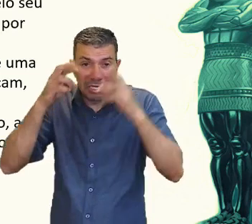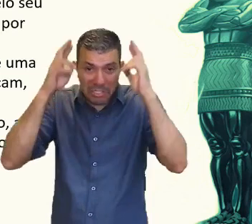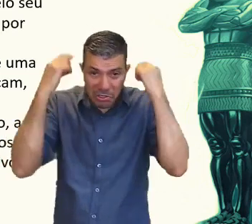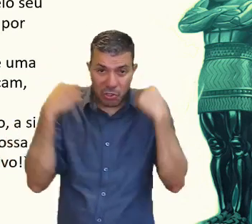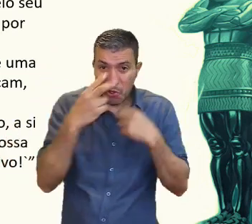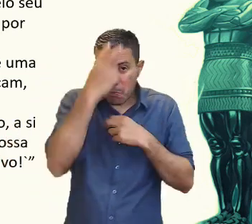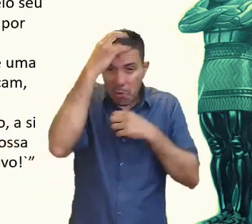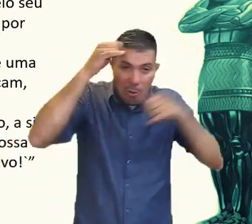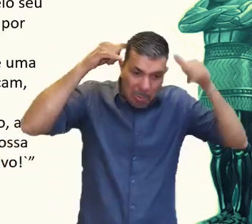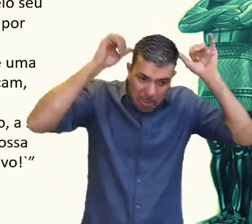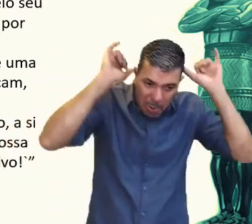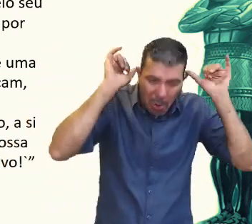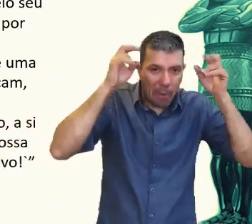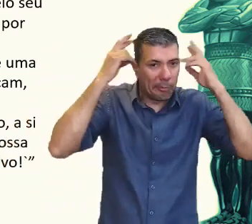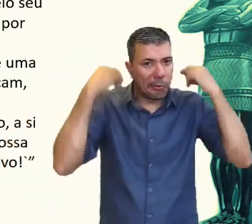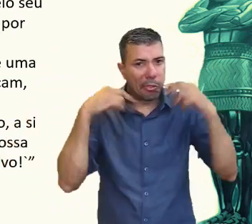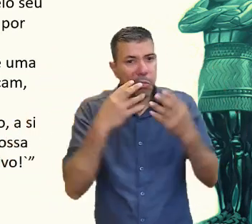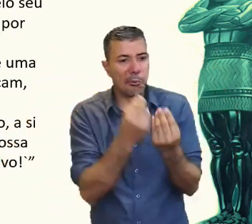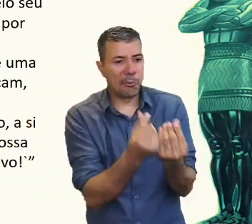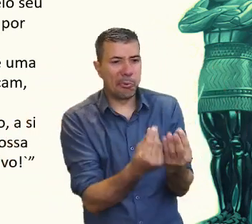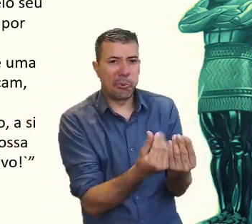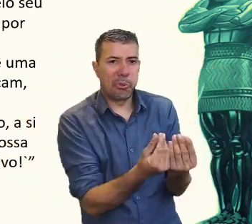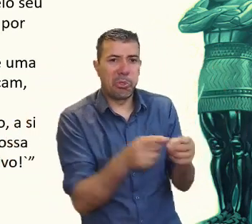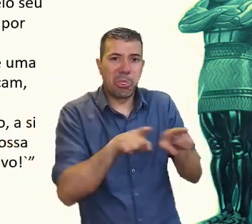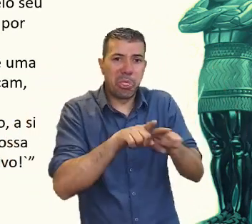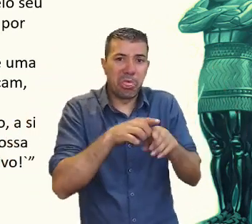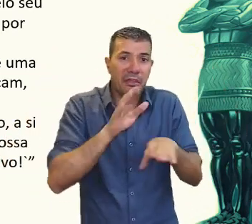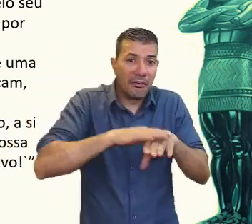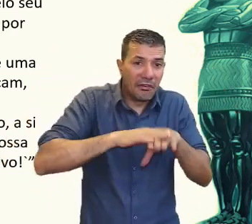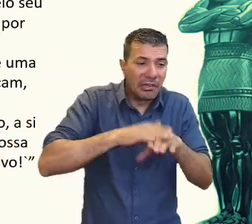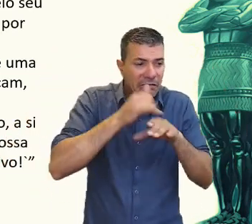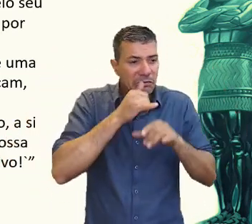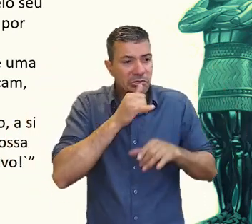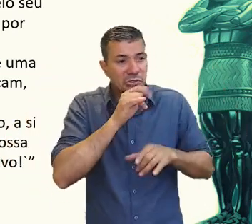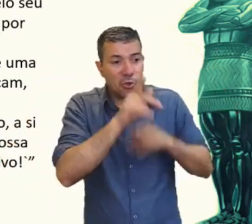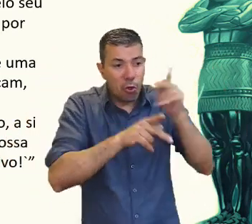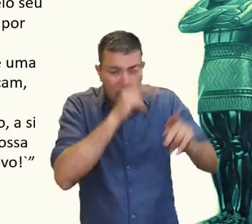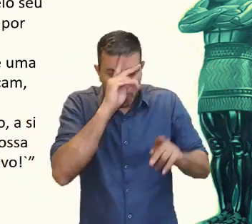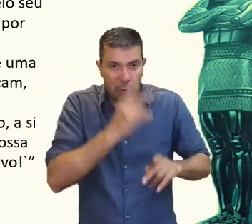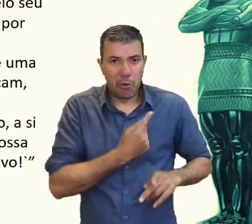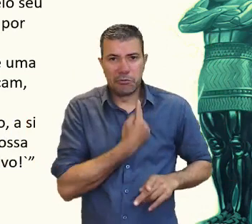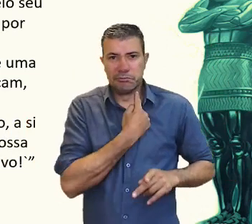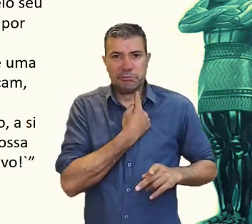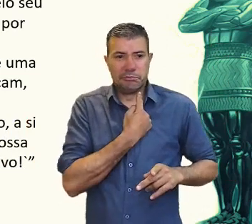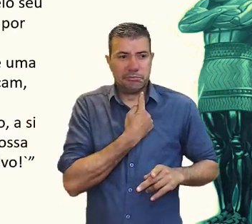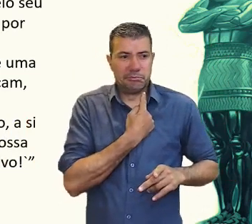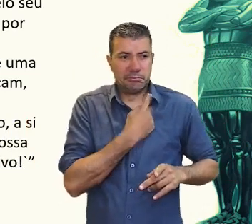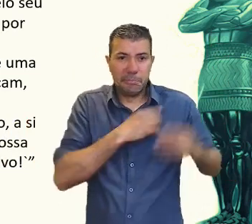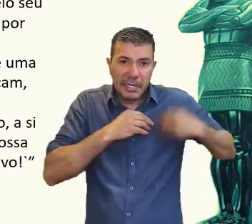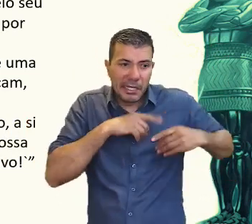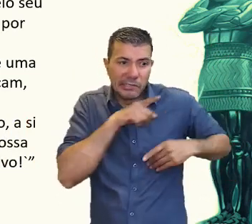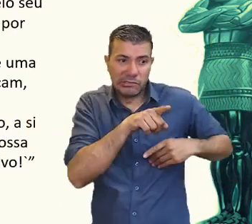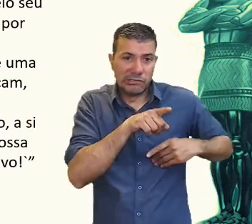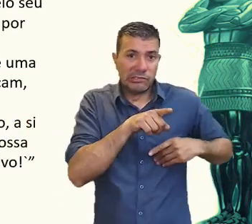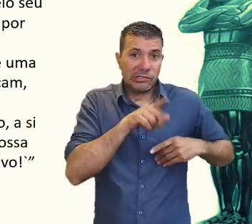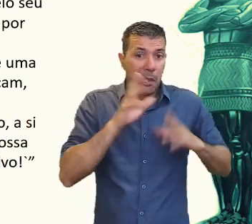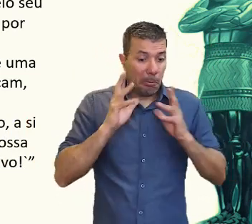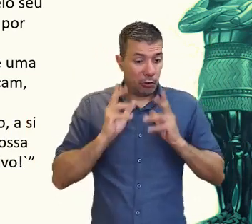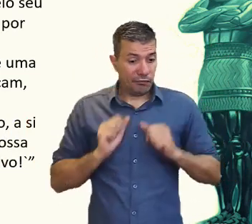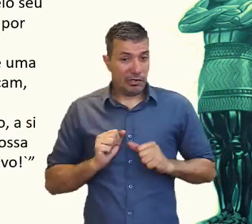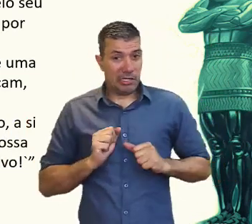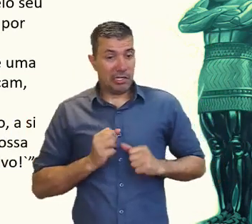bodes e cinzas de novilho é espargido sobre os imundos, o santifica, quanto à purificação da